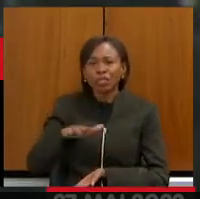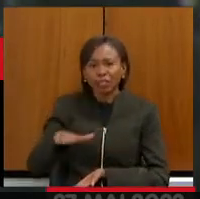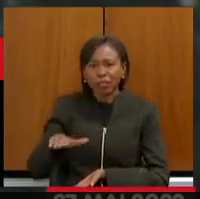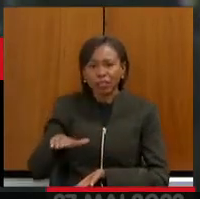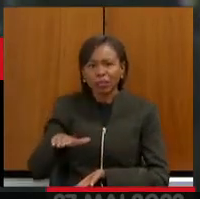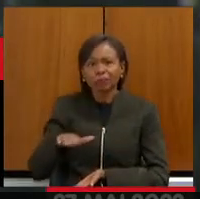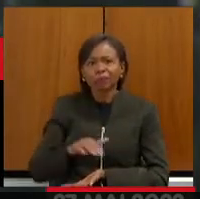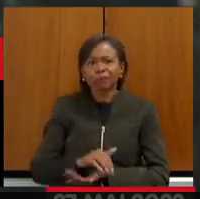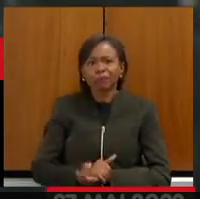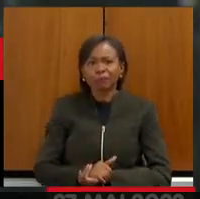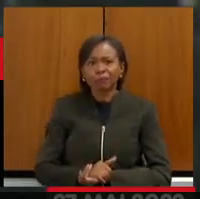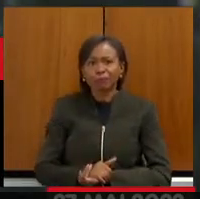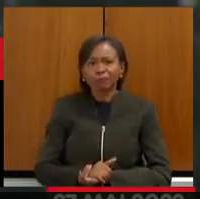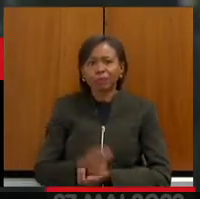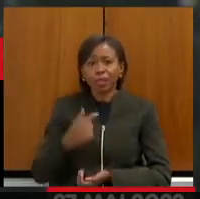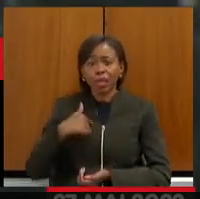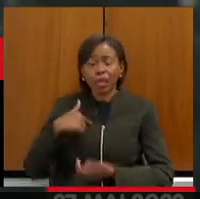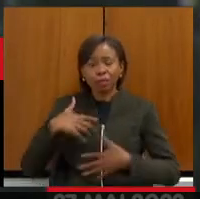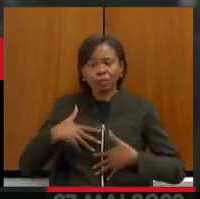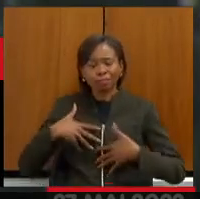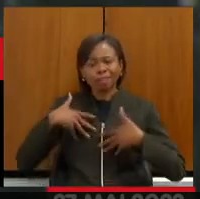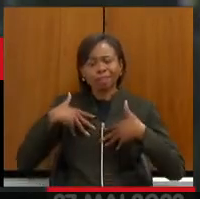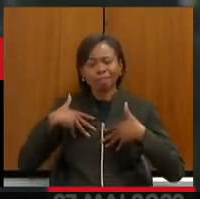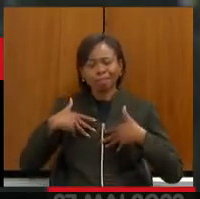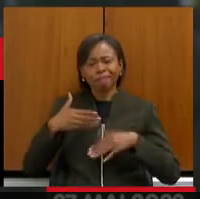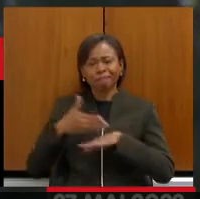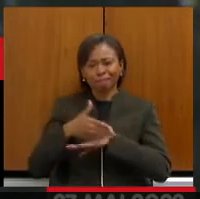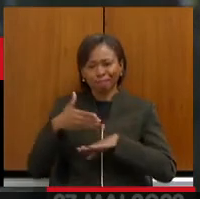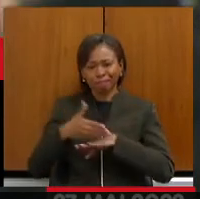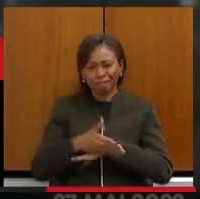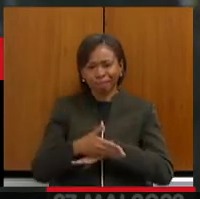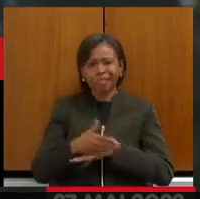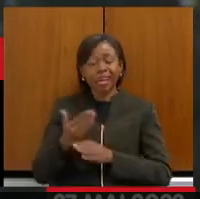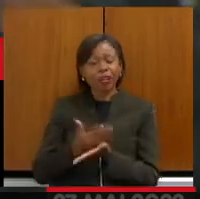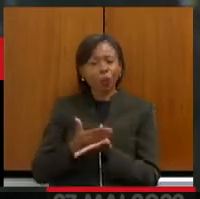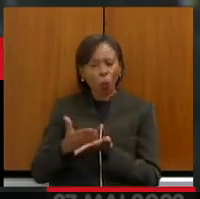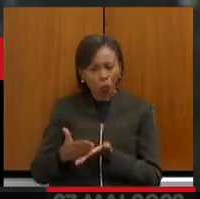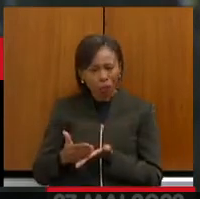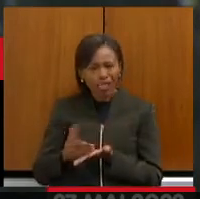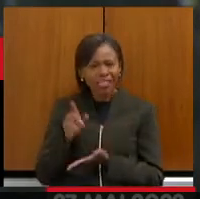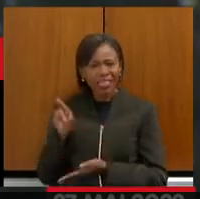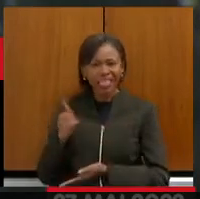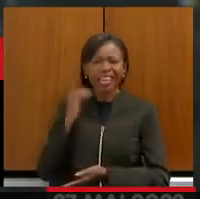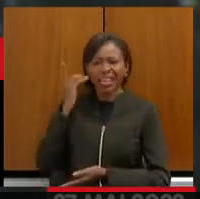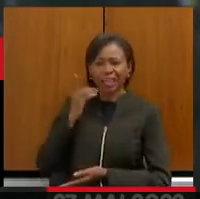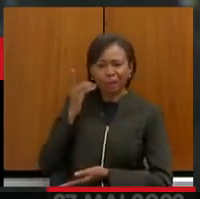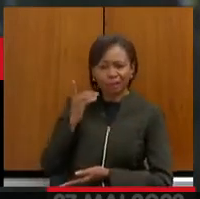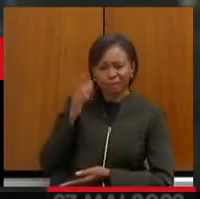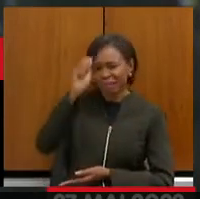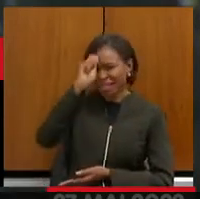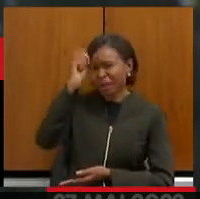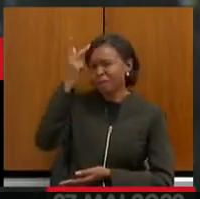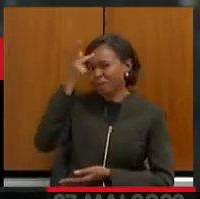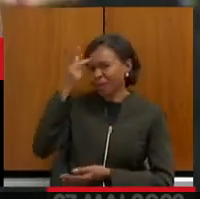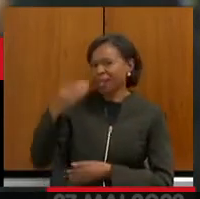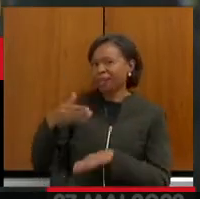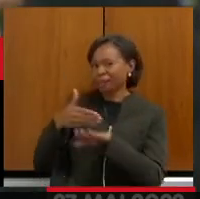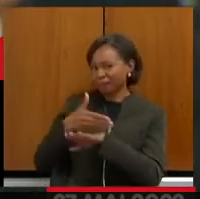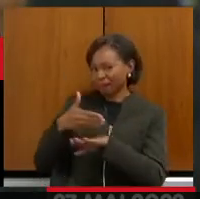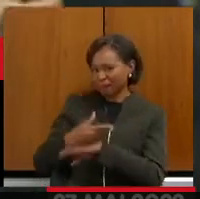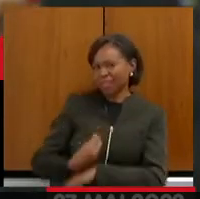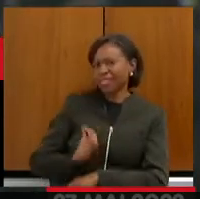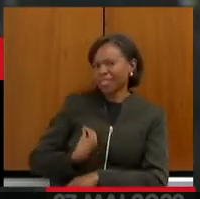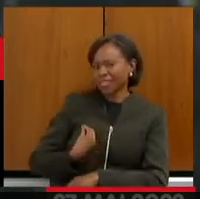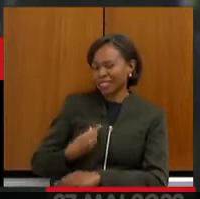parte e que teve início desse projeto a nossa deputada Ana Paula Siqueira que